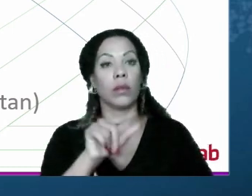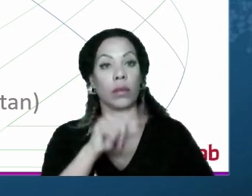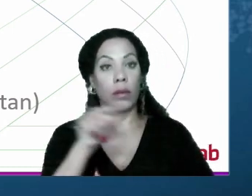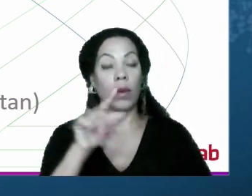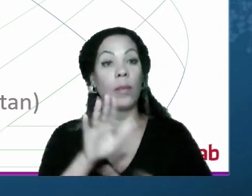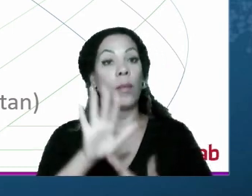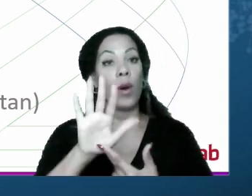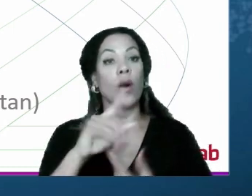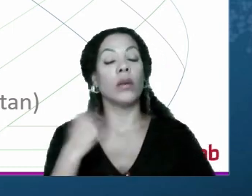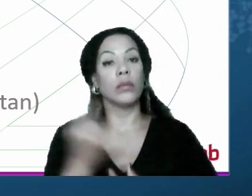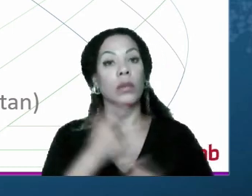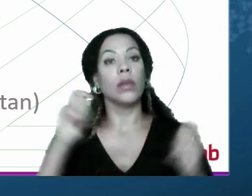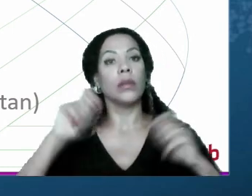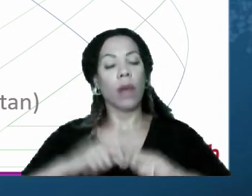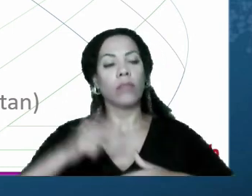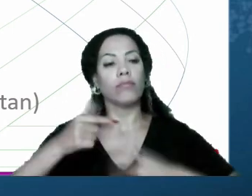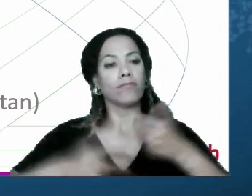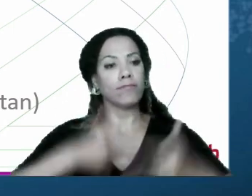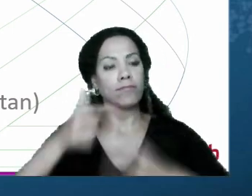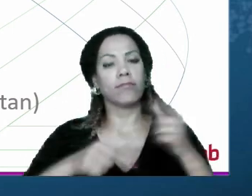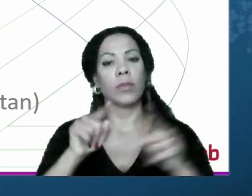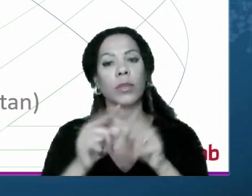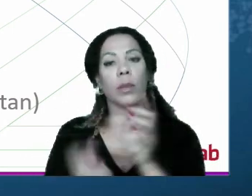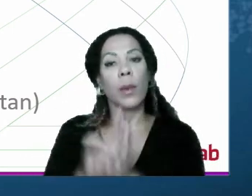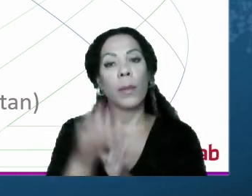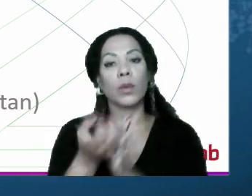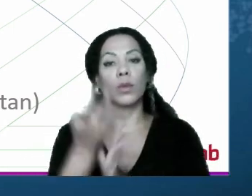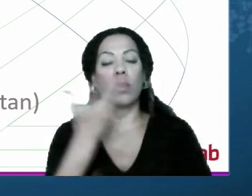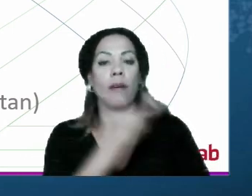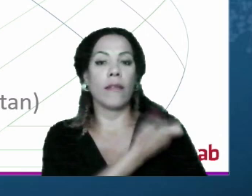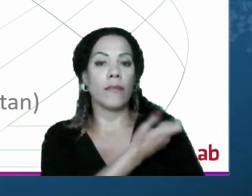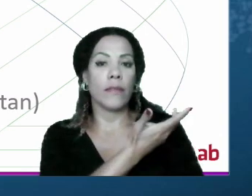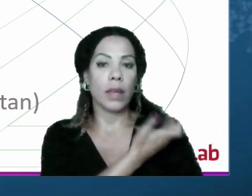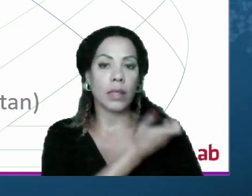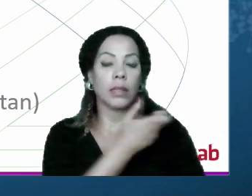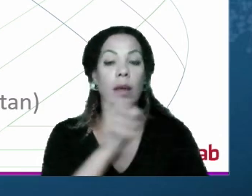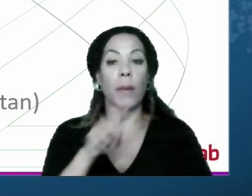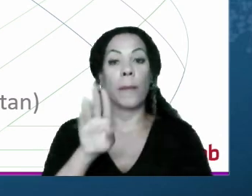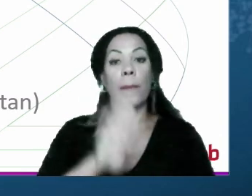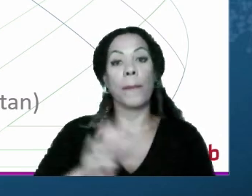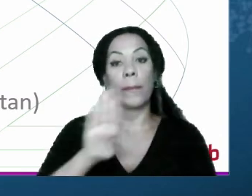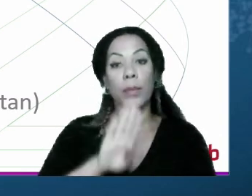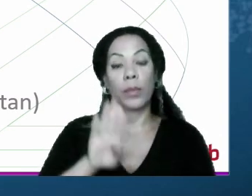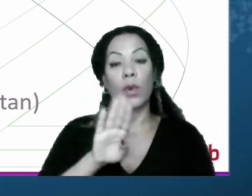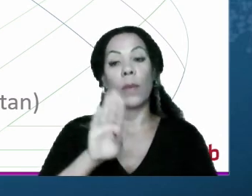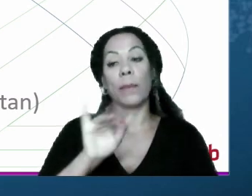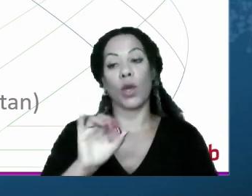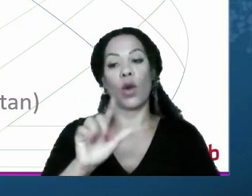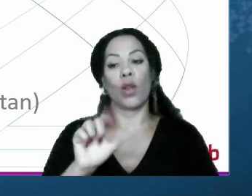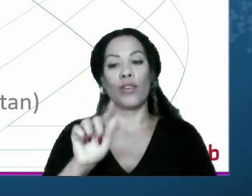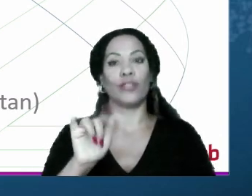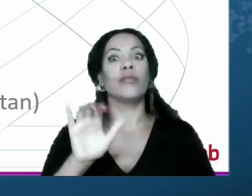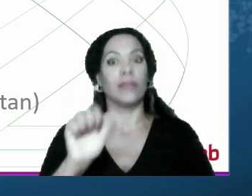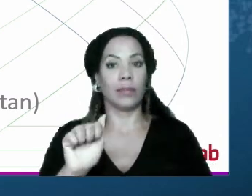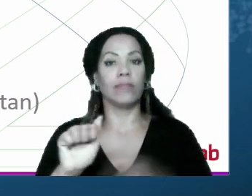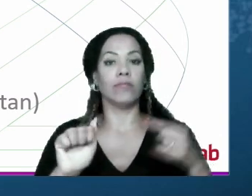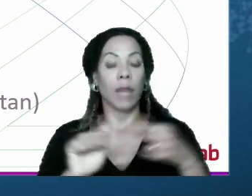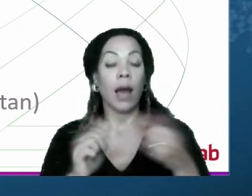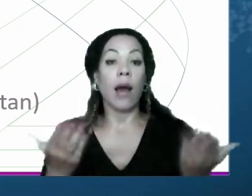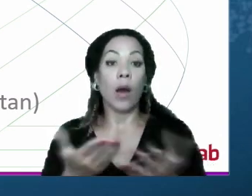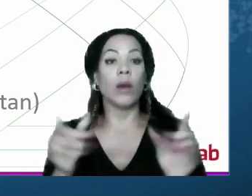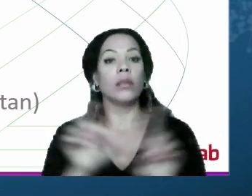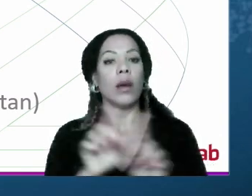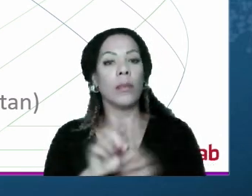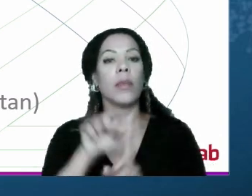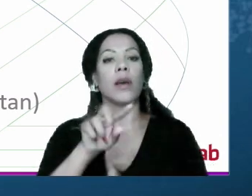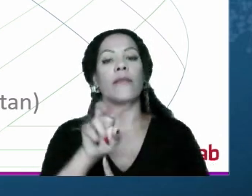podem engajar e produzir vacinas que são biológicas e agora também esses